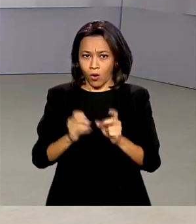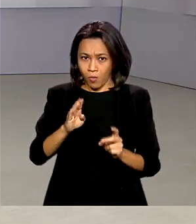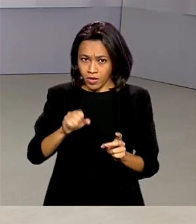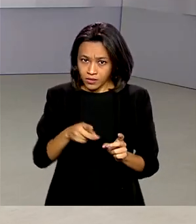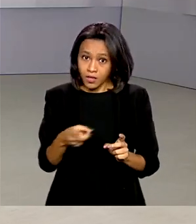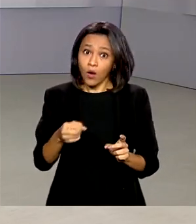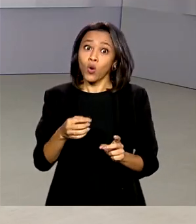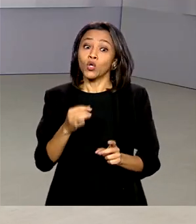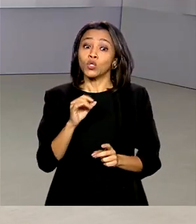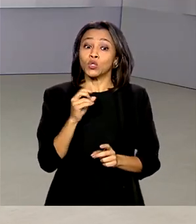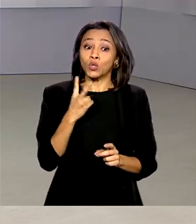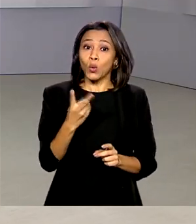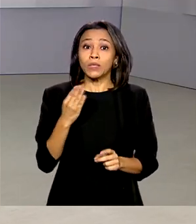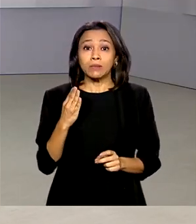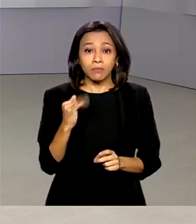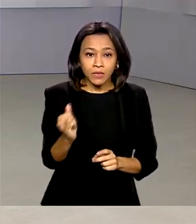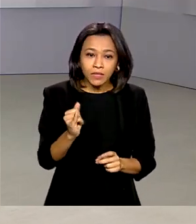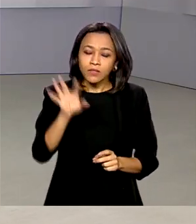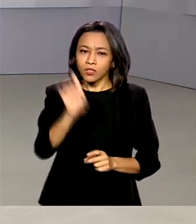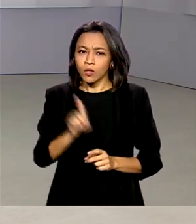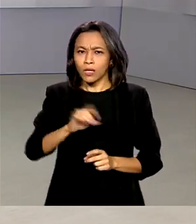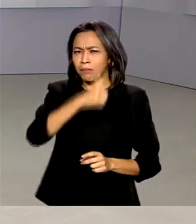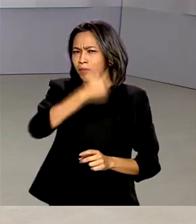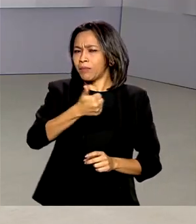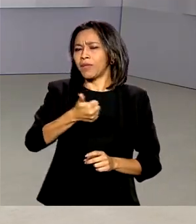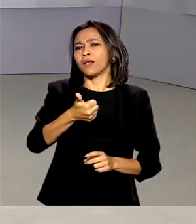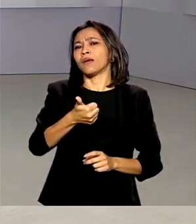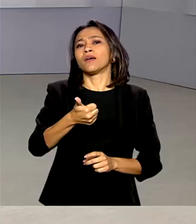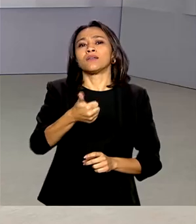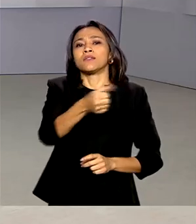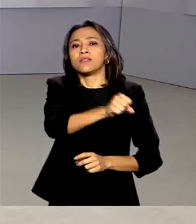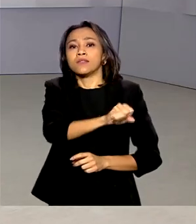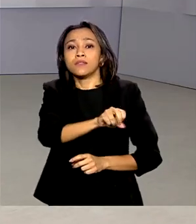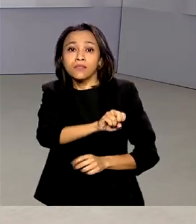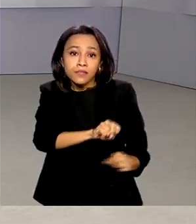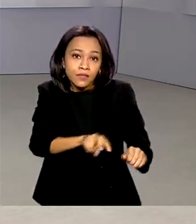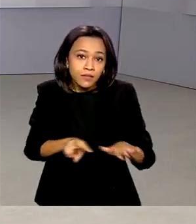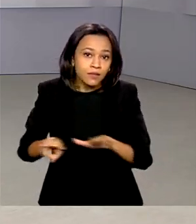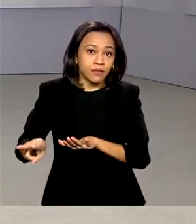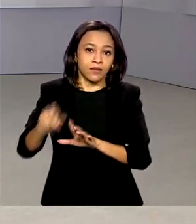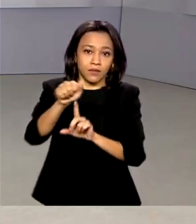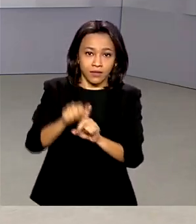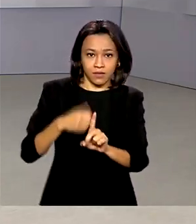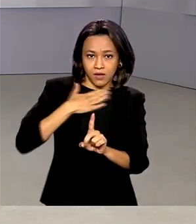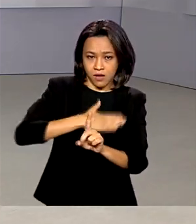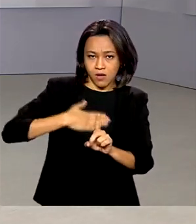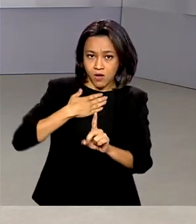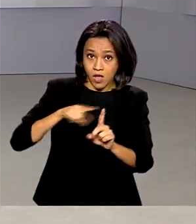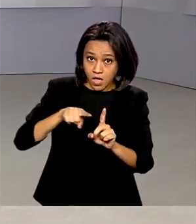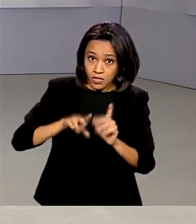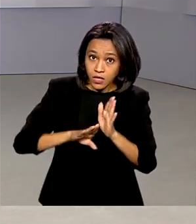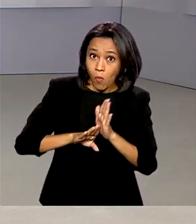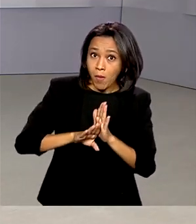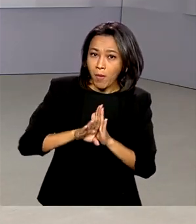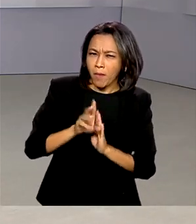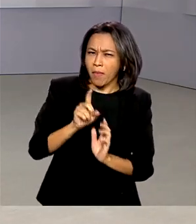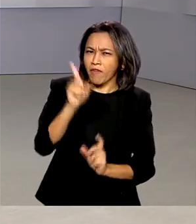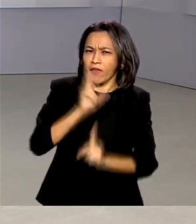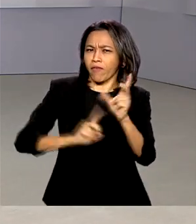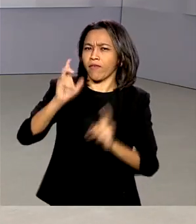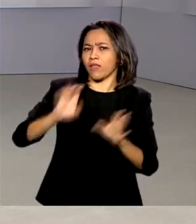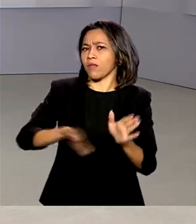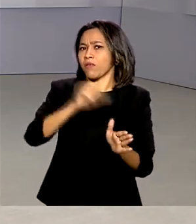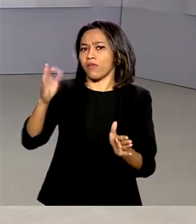bilhões de dólares na primeira semana de agosto, segundo dados do Ministério da Economia. O aumento nas exportações foi